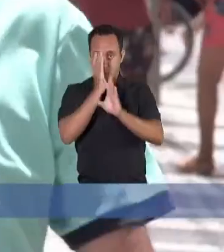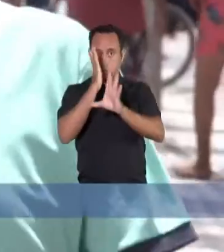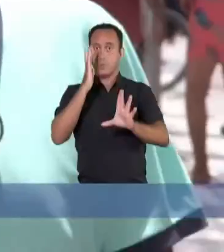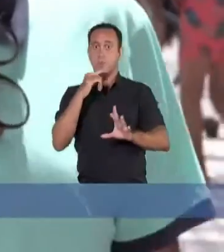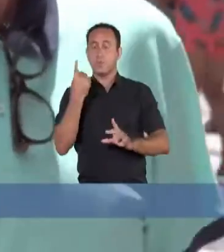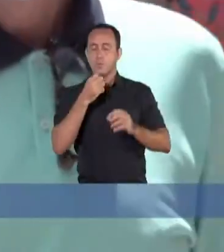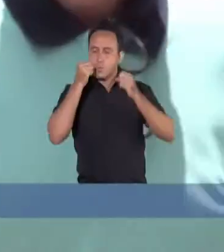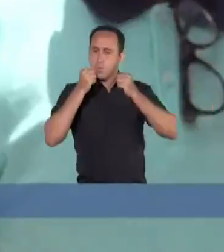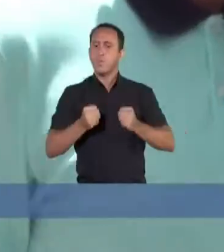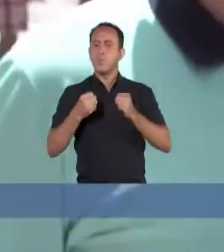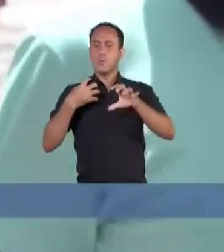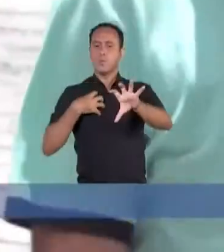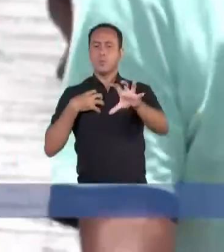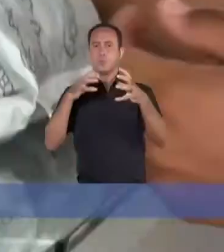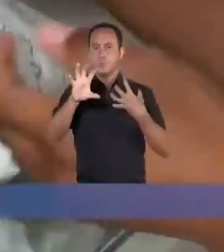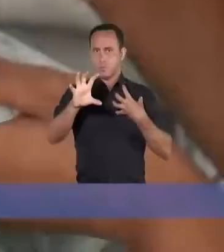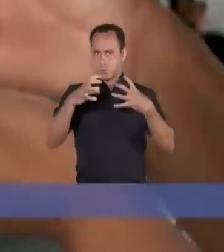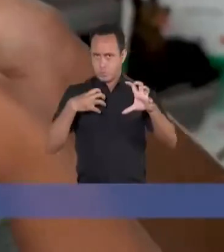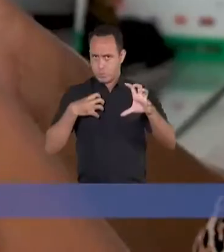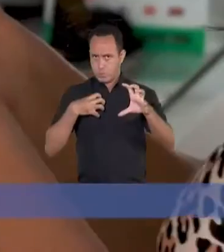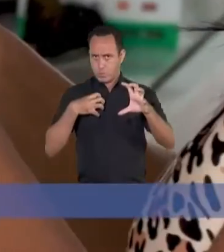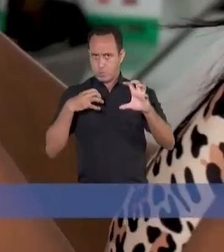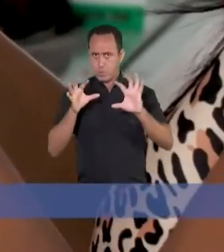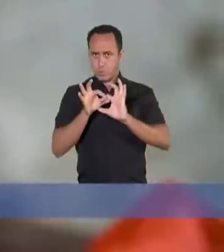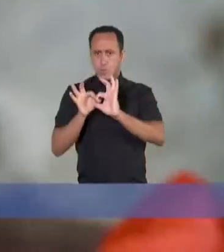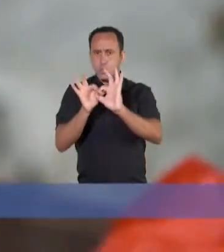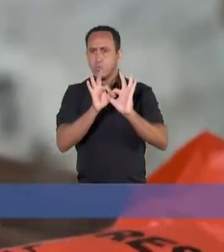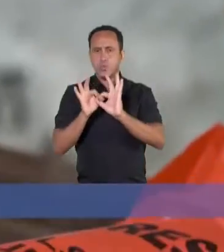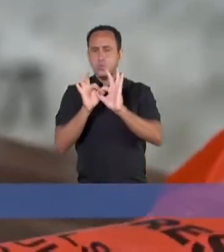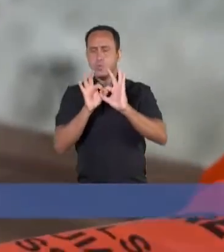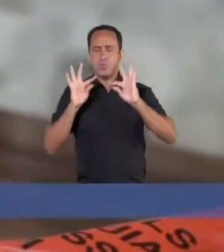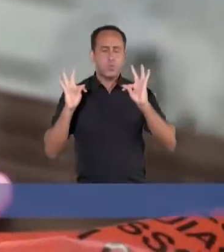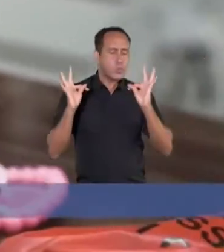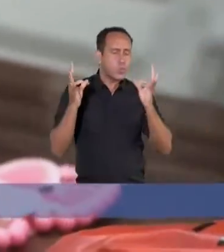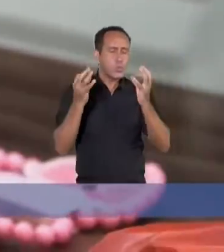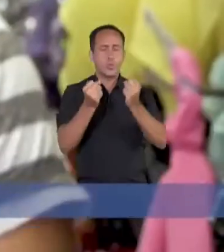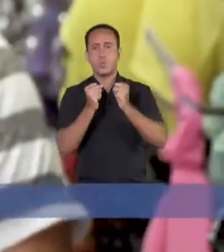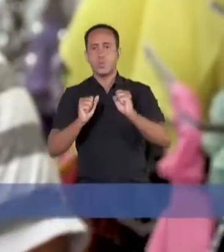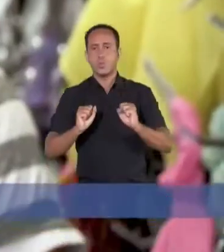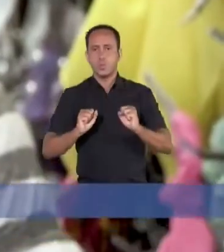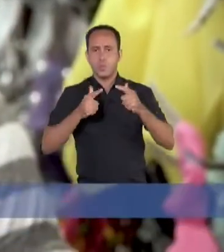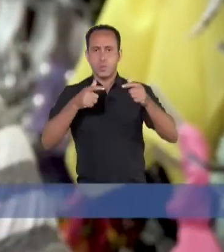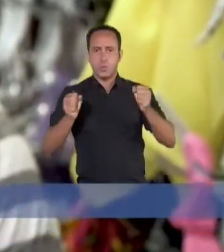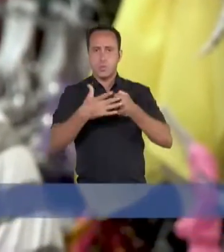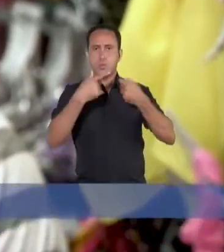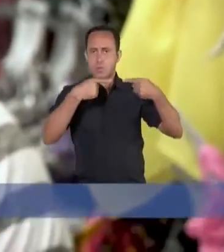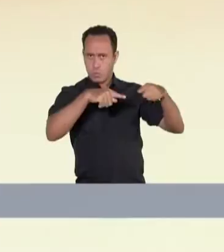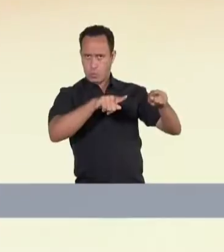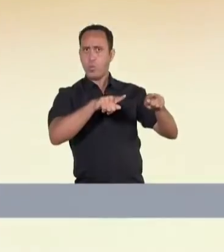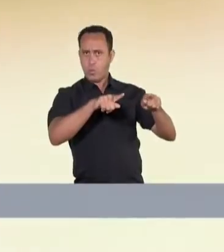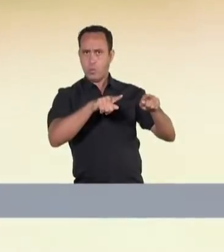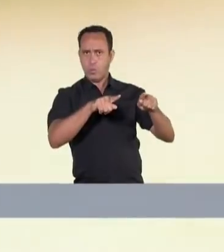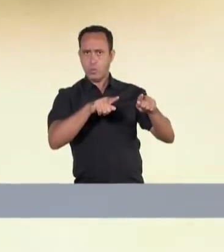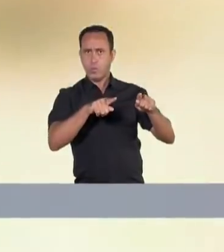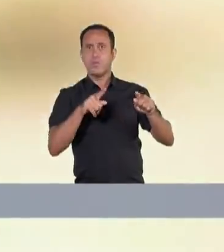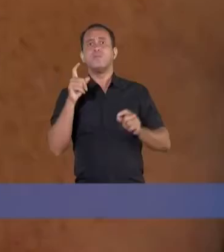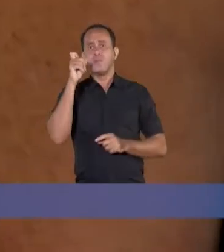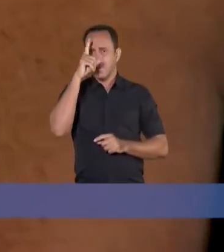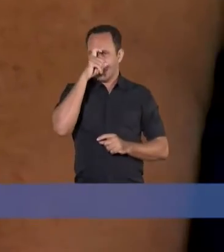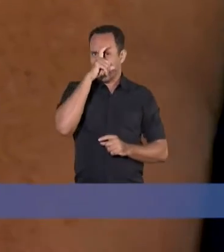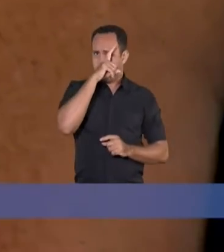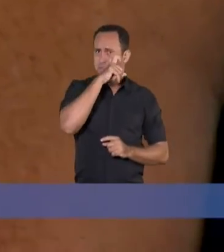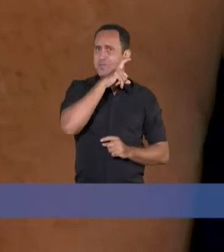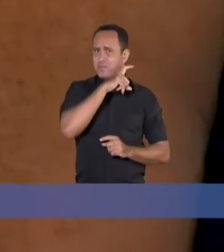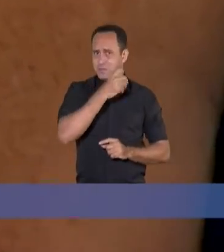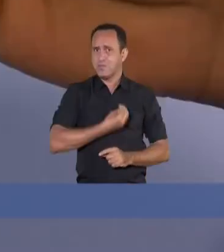nós o poder da empatia e assim nos unimos de corpo e alma contra o coronavírus. E mesmo nesses tempos